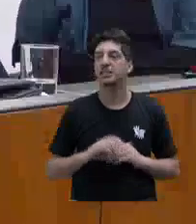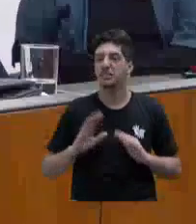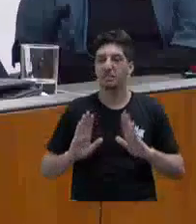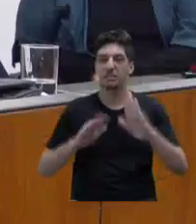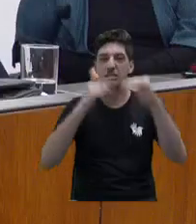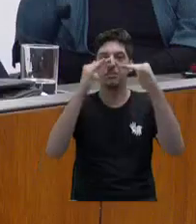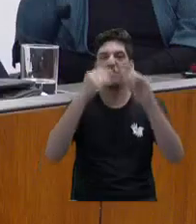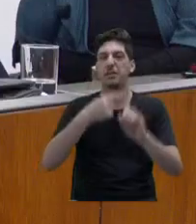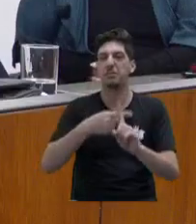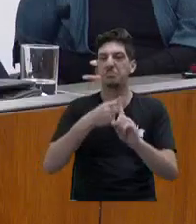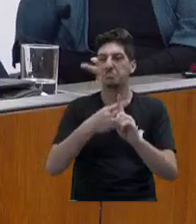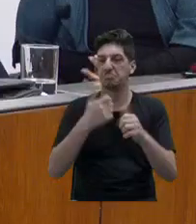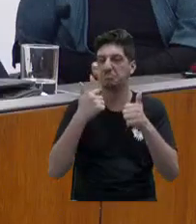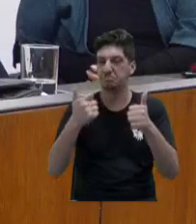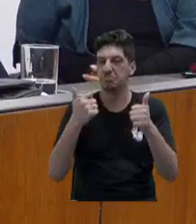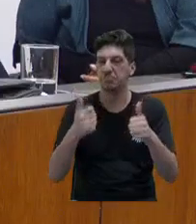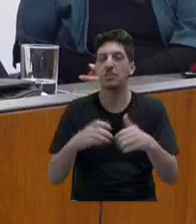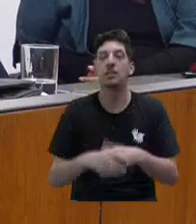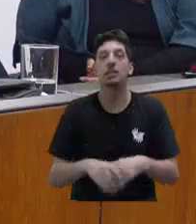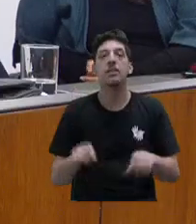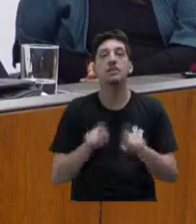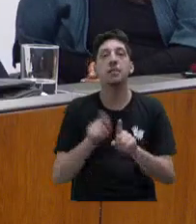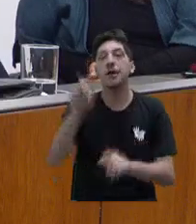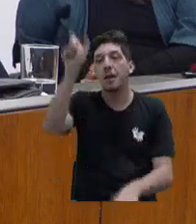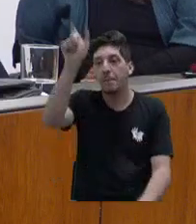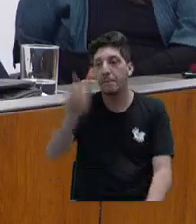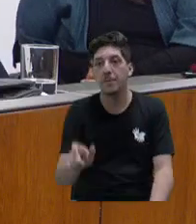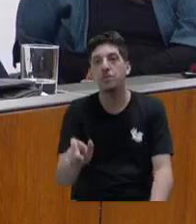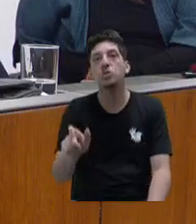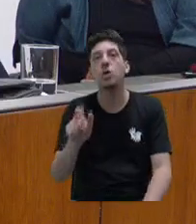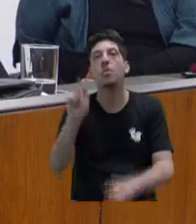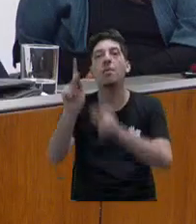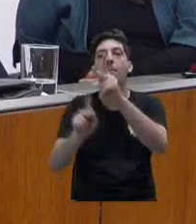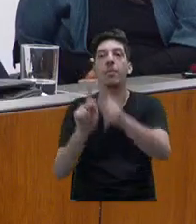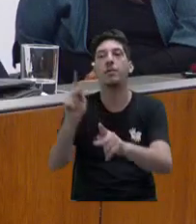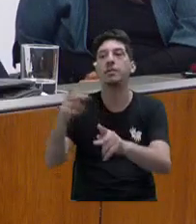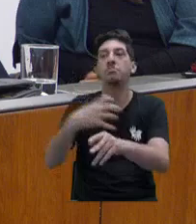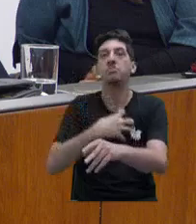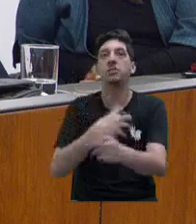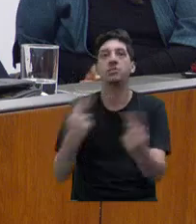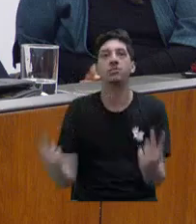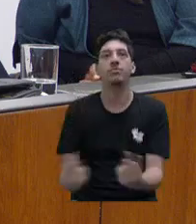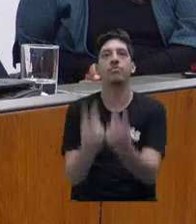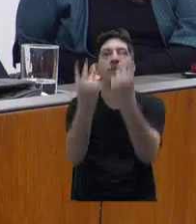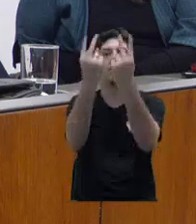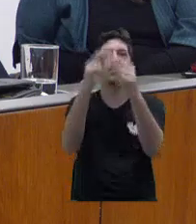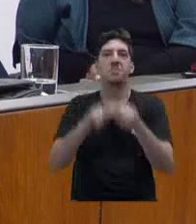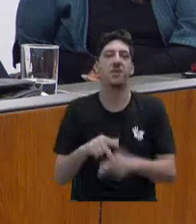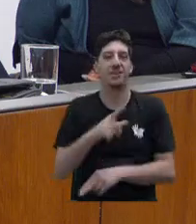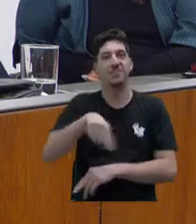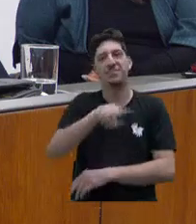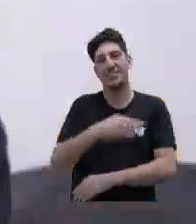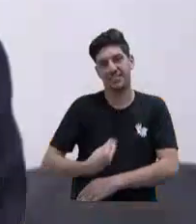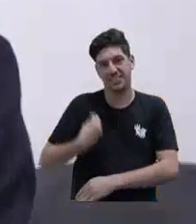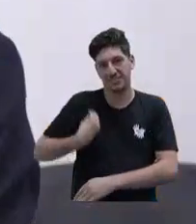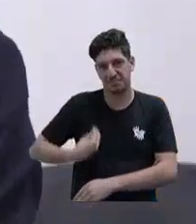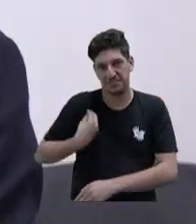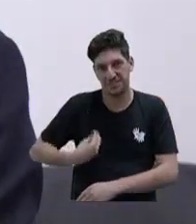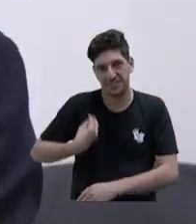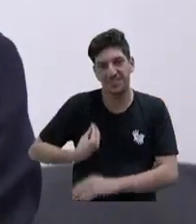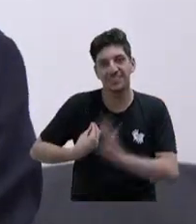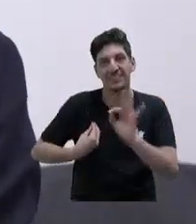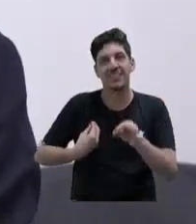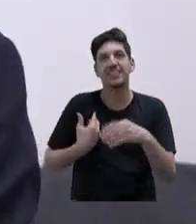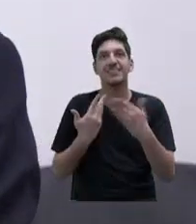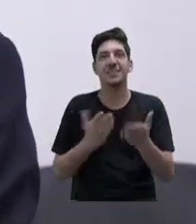positivo. E quem está lá na ponta se sentem valorizados com essas presenças, né?